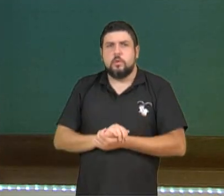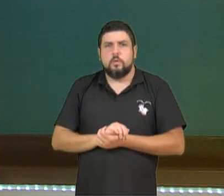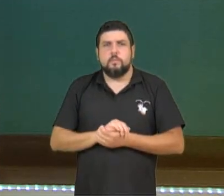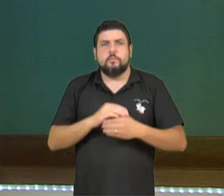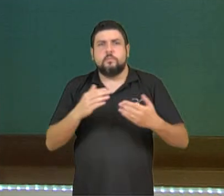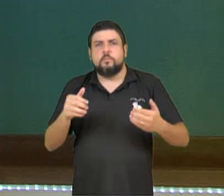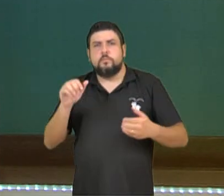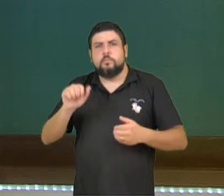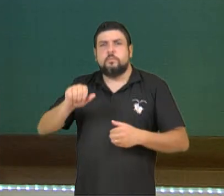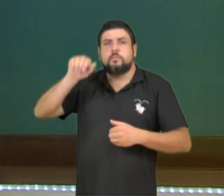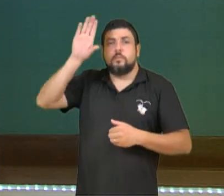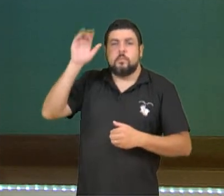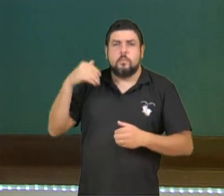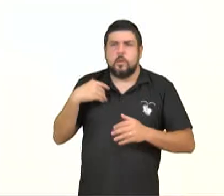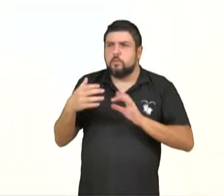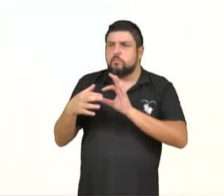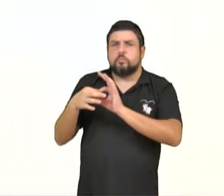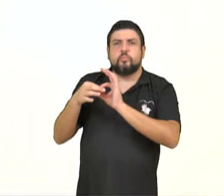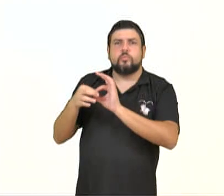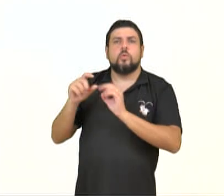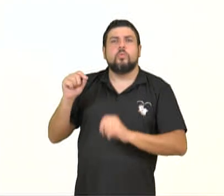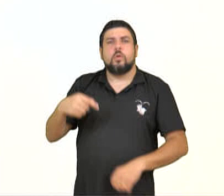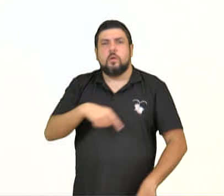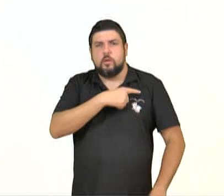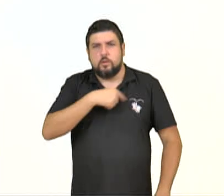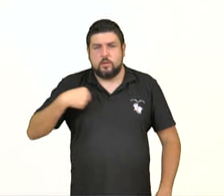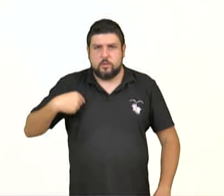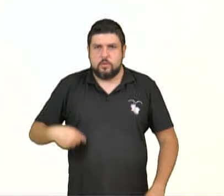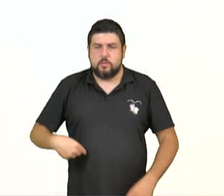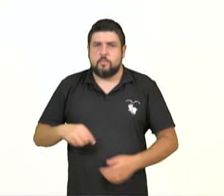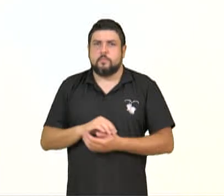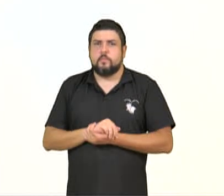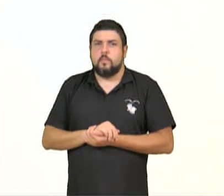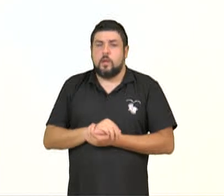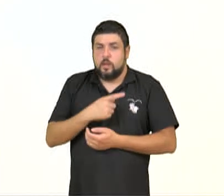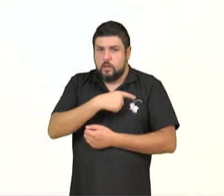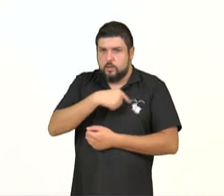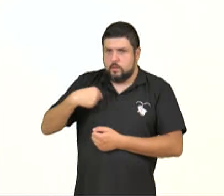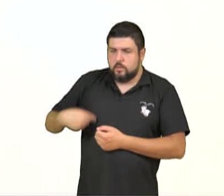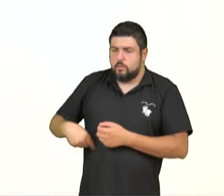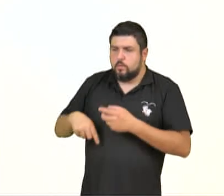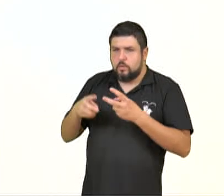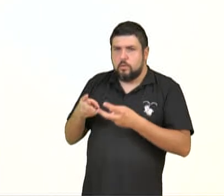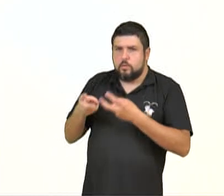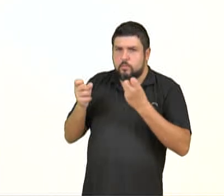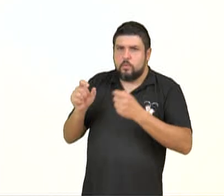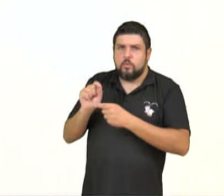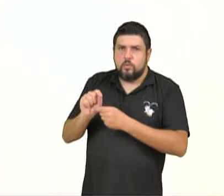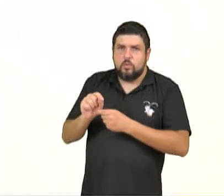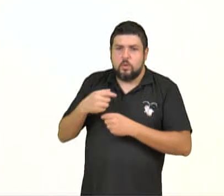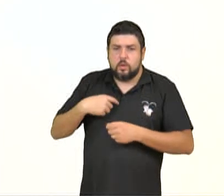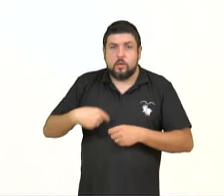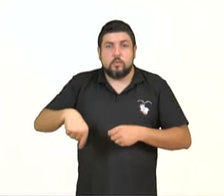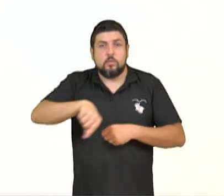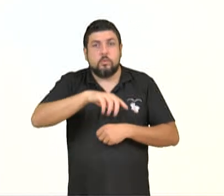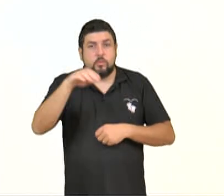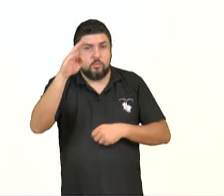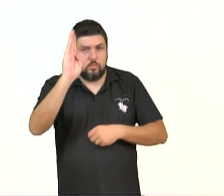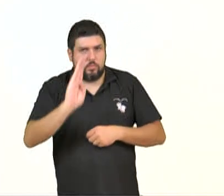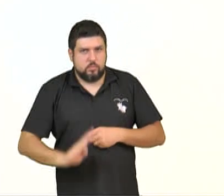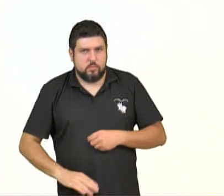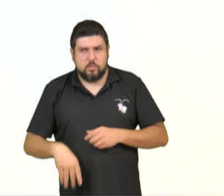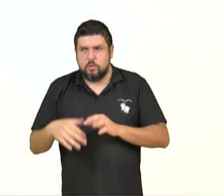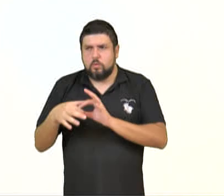maior parceiro é a China. Nessa China, vocês têm que observar que nós temos uma parceria grande,